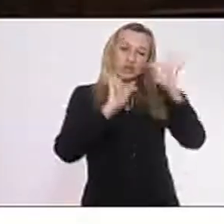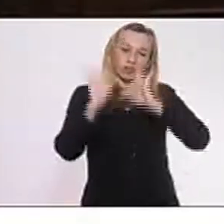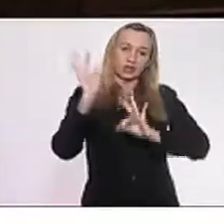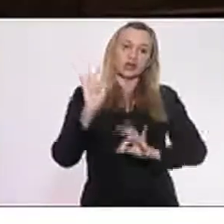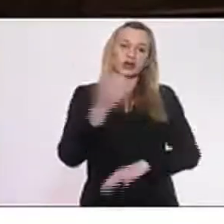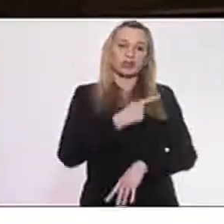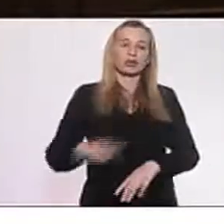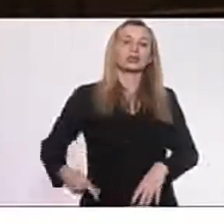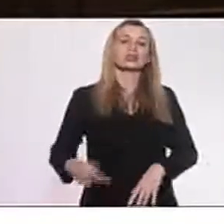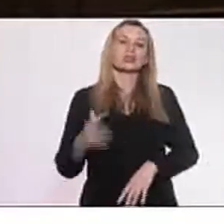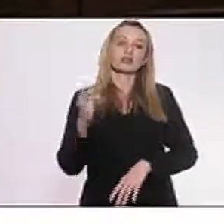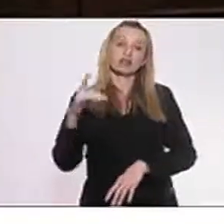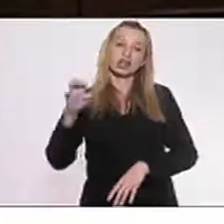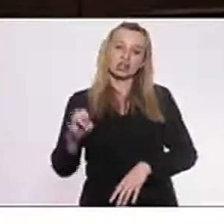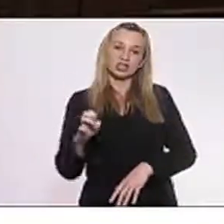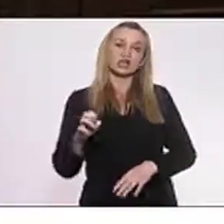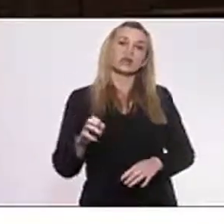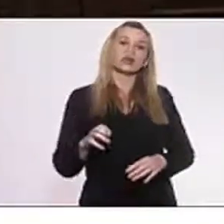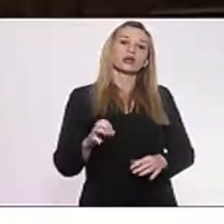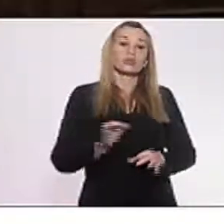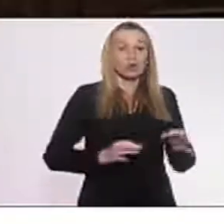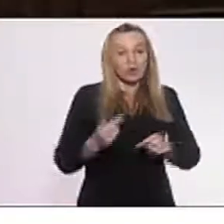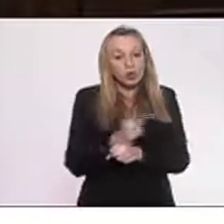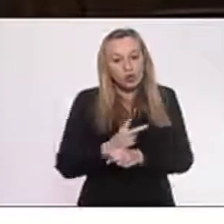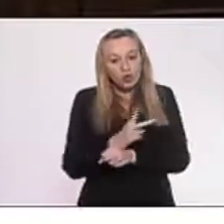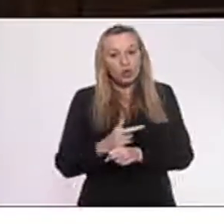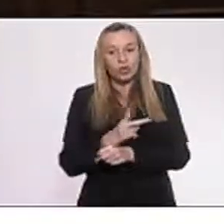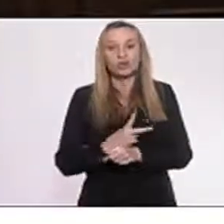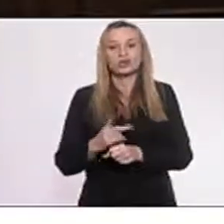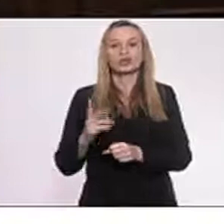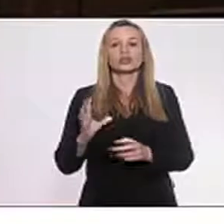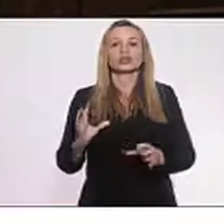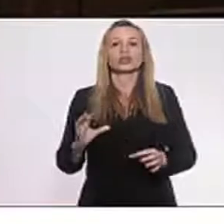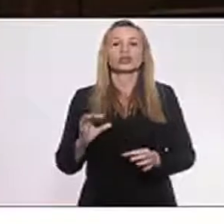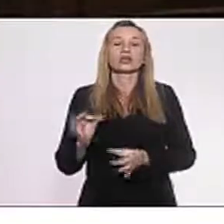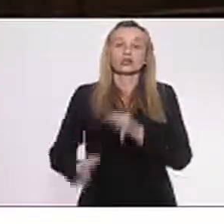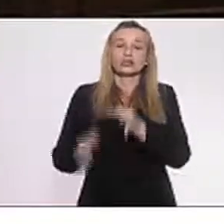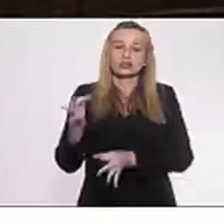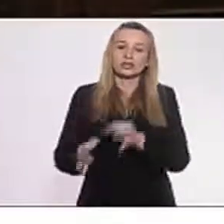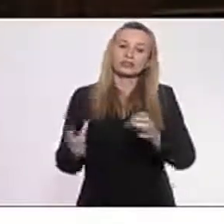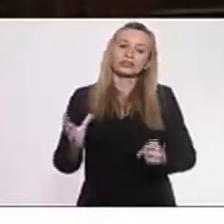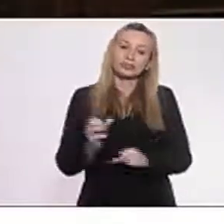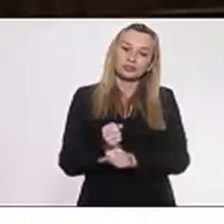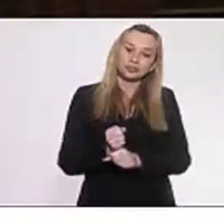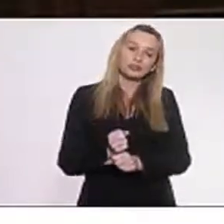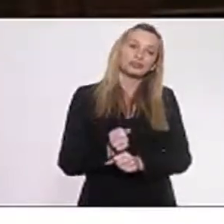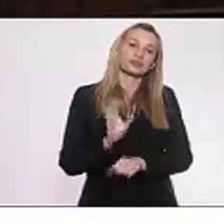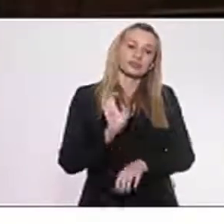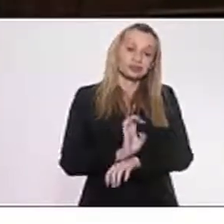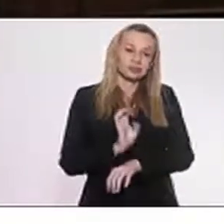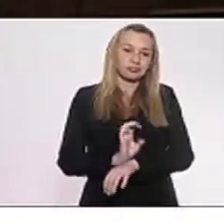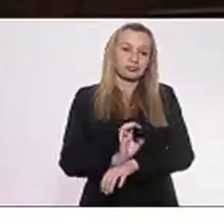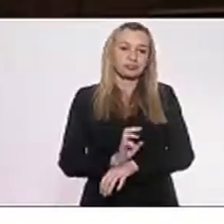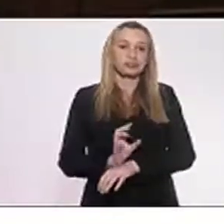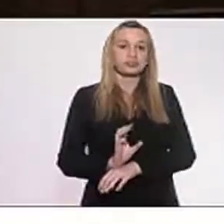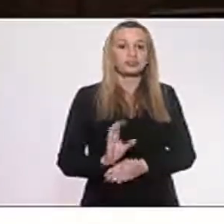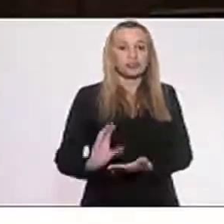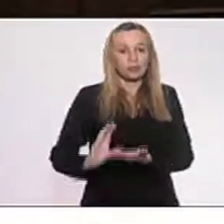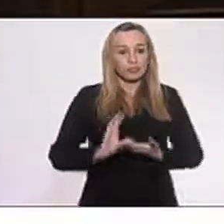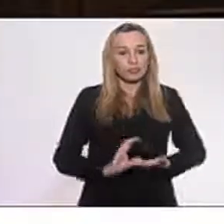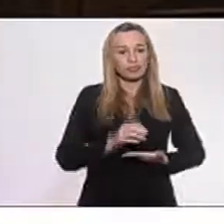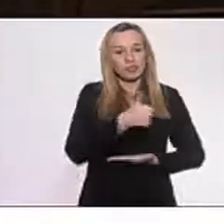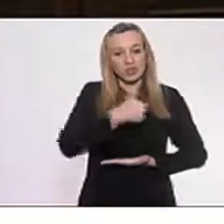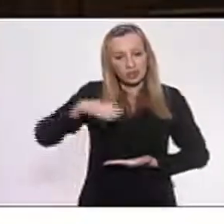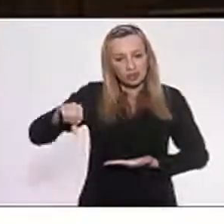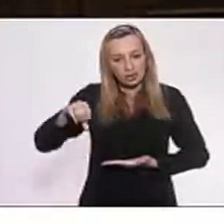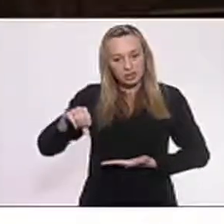procure o Tribunal de Contas do Estado, porque há uma dúvida, há um questionamento, se os recursos do orçamento de 19,